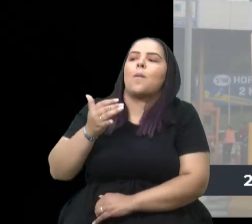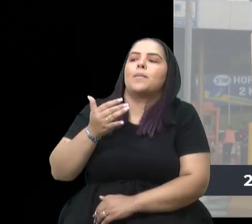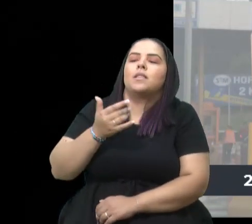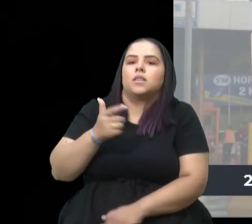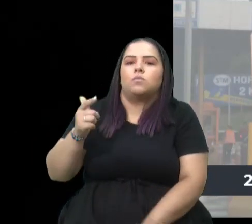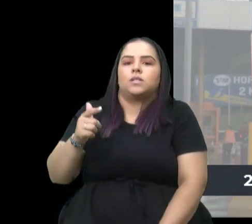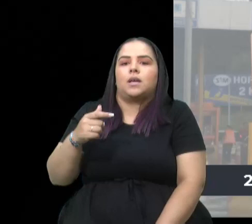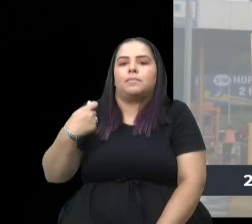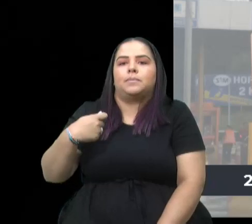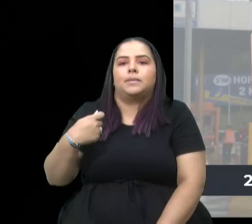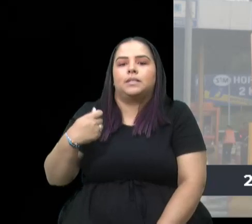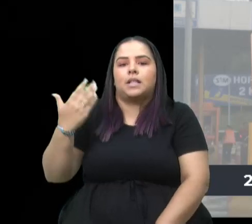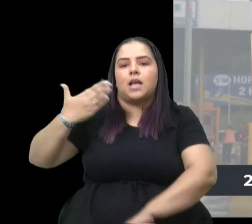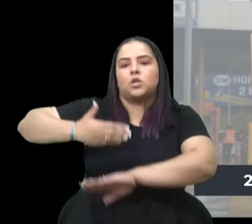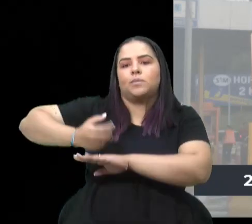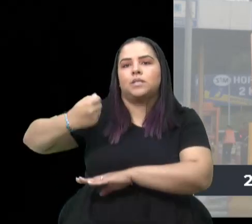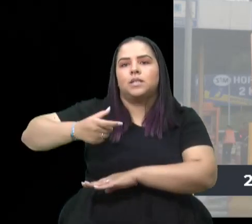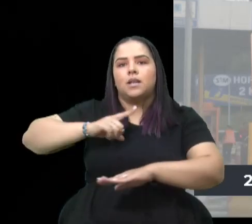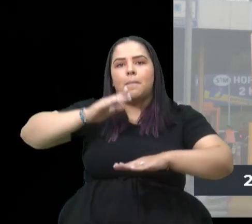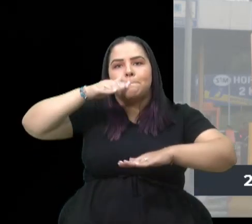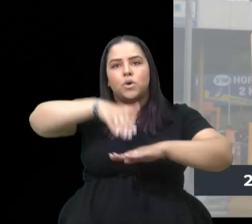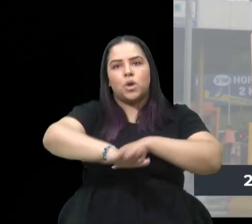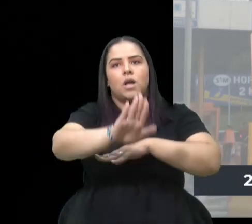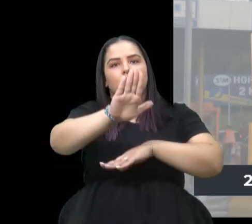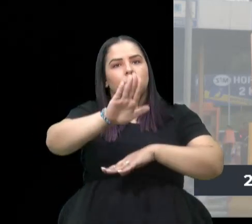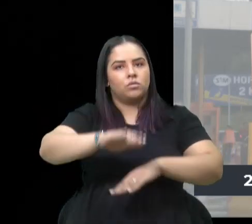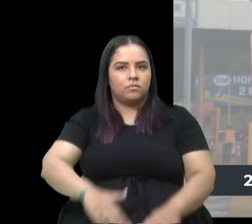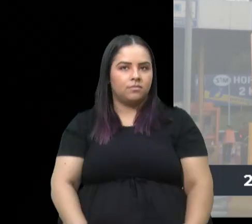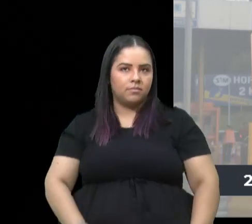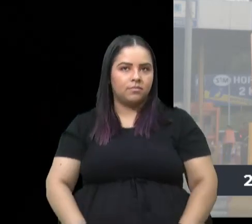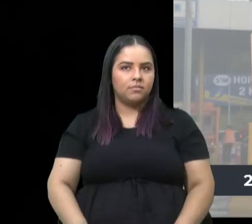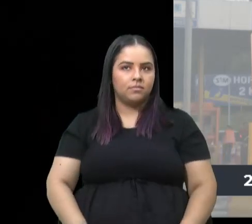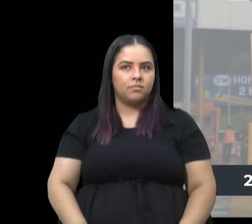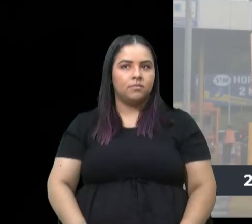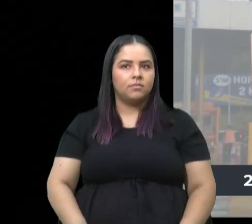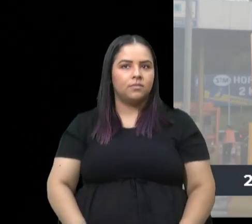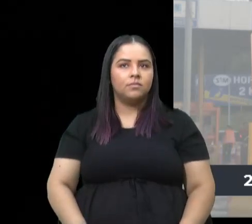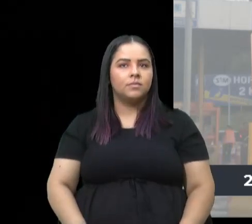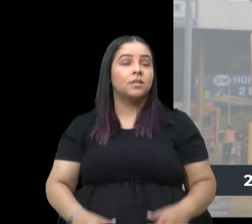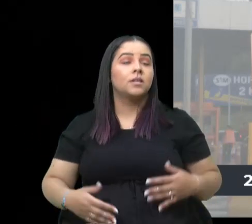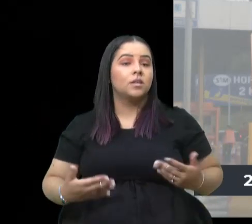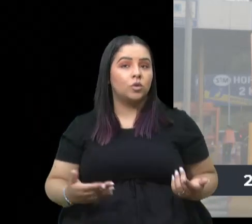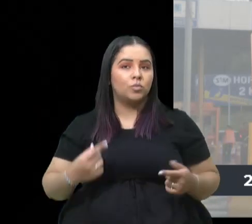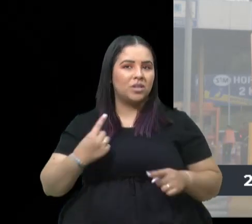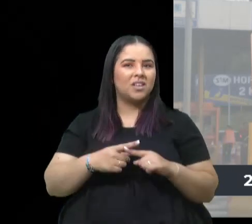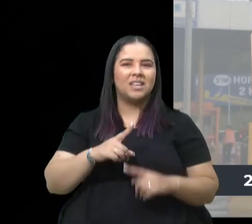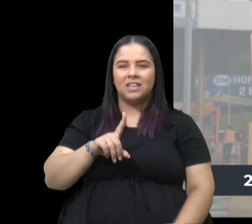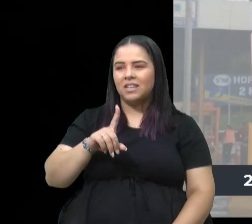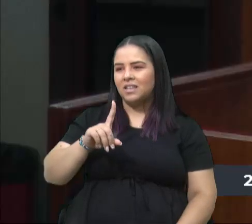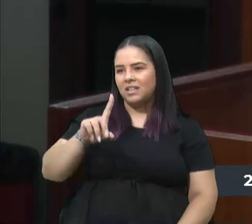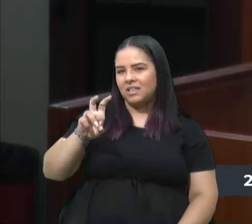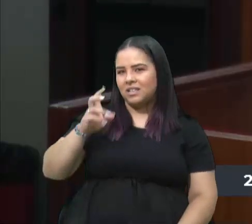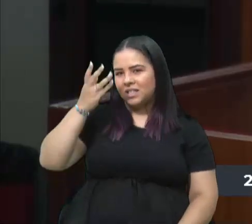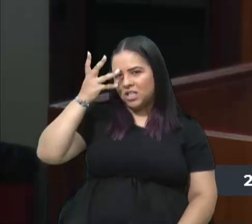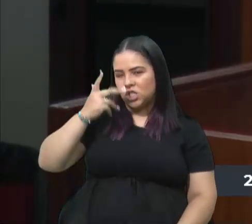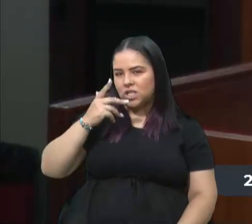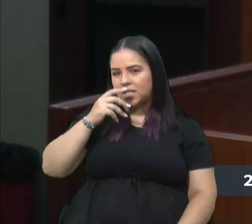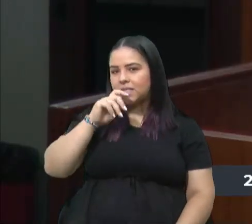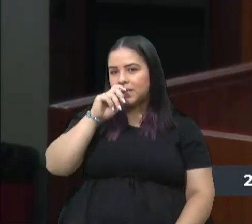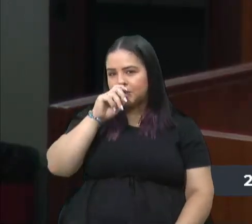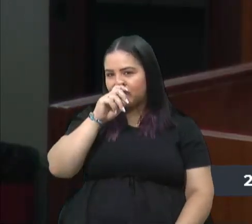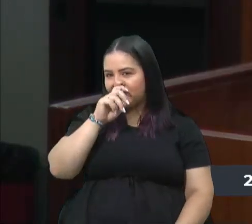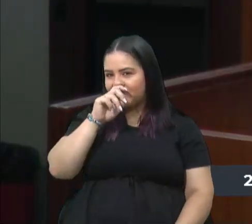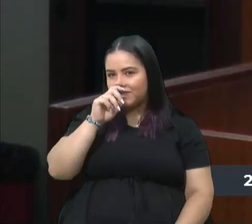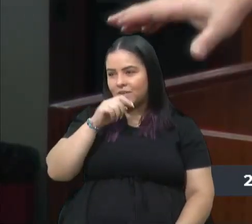que ter buraco. Não tem o pedágio, vereador Velocino, eu passei por lá, fazem 15 dias que eu fui até Lages,